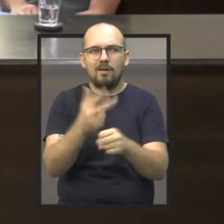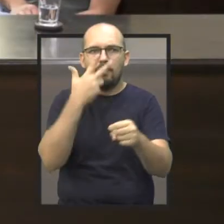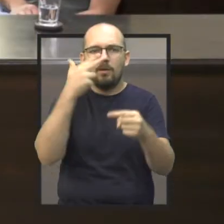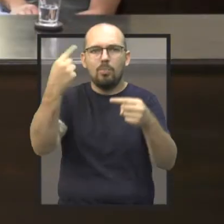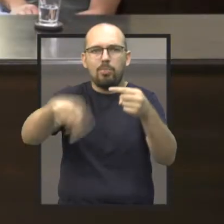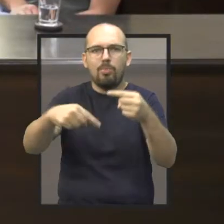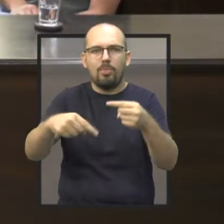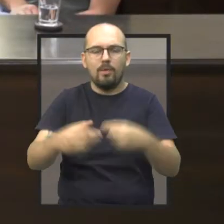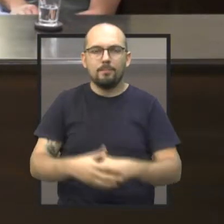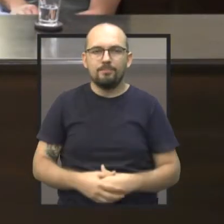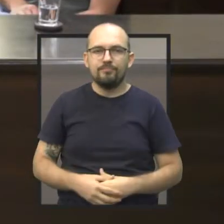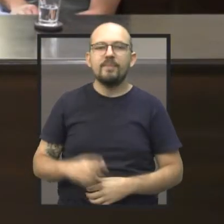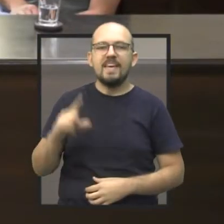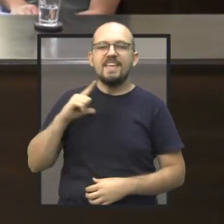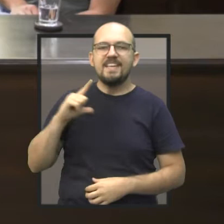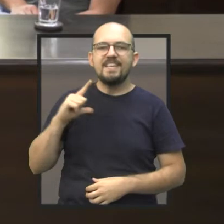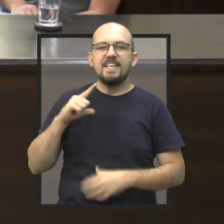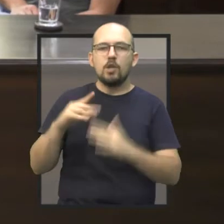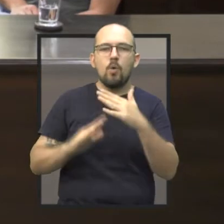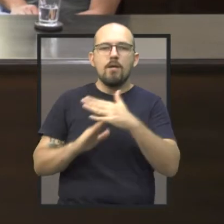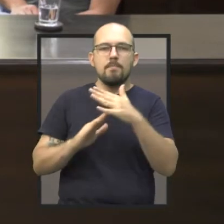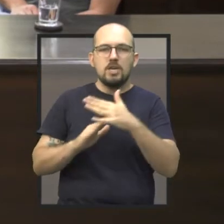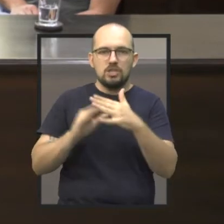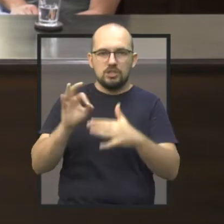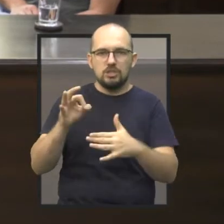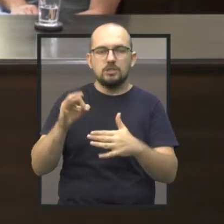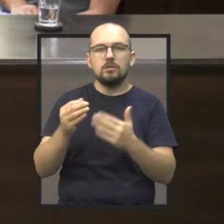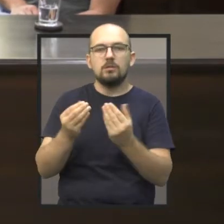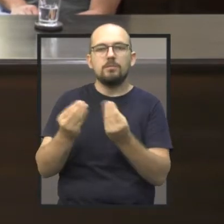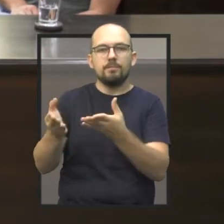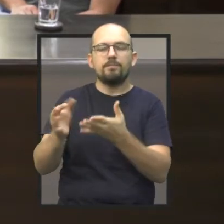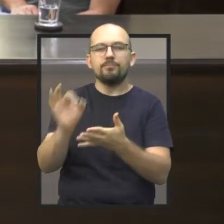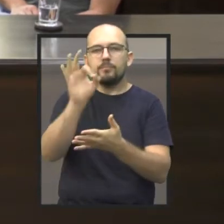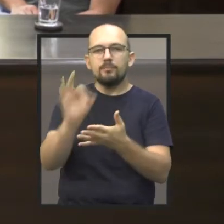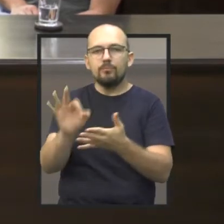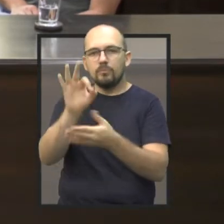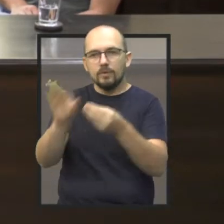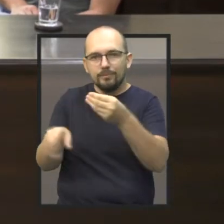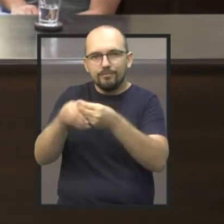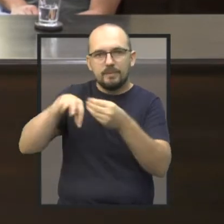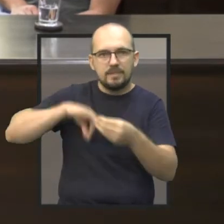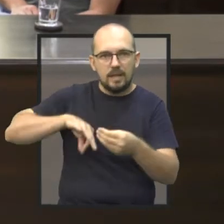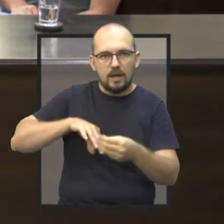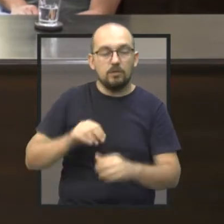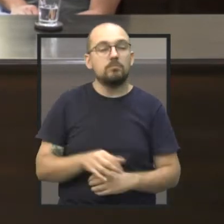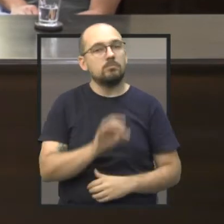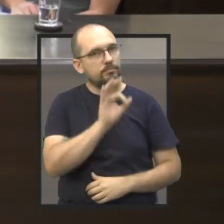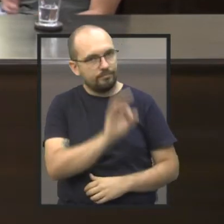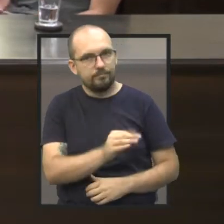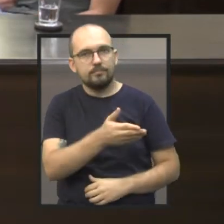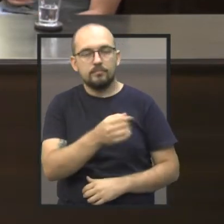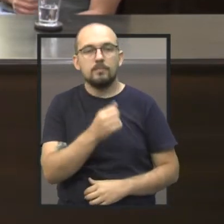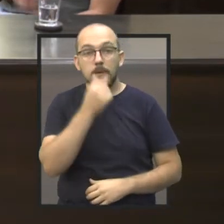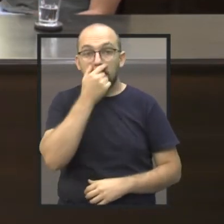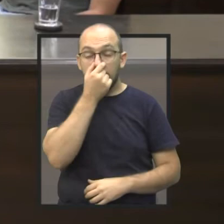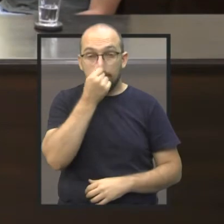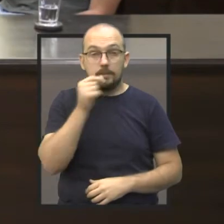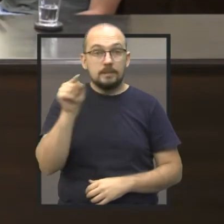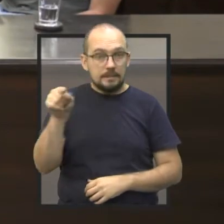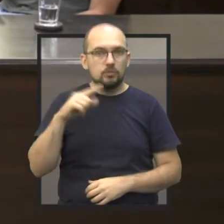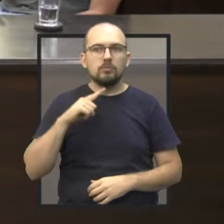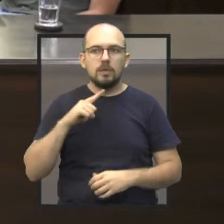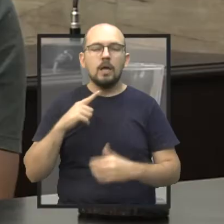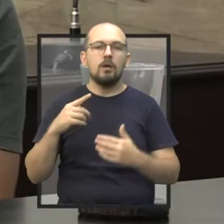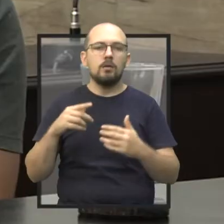Até porque há um limite, né, dentro da peça orçamentária para conceder um reajuste, uma reposição salarial. Perfeito, e esses espaços